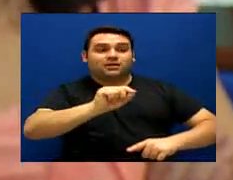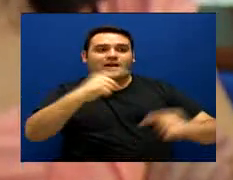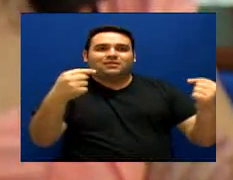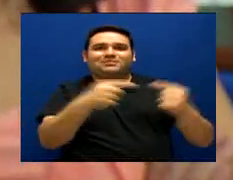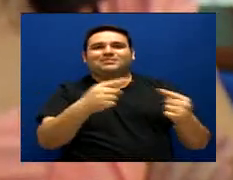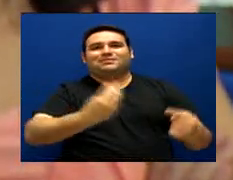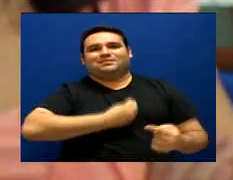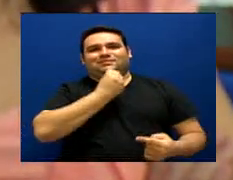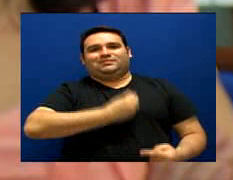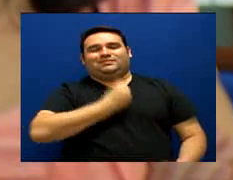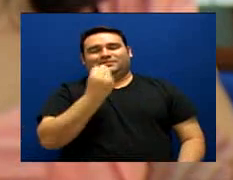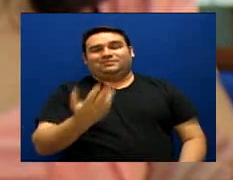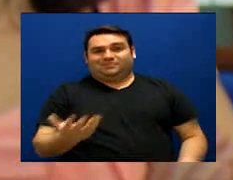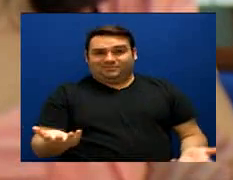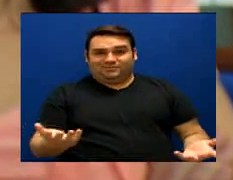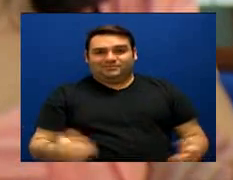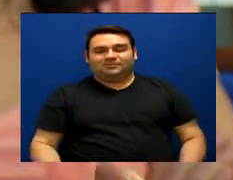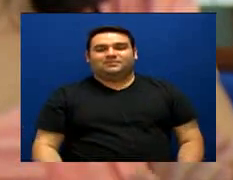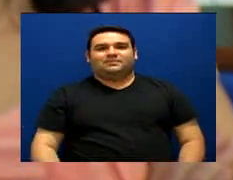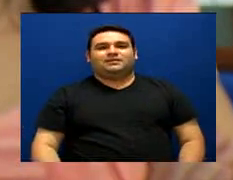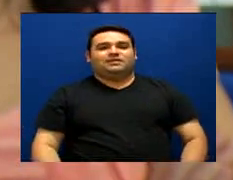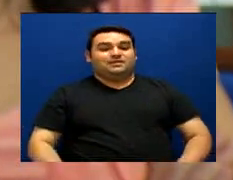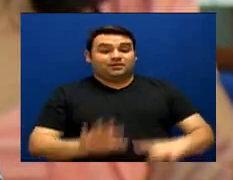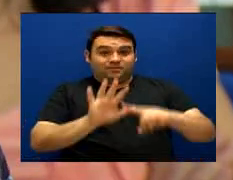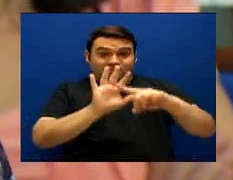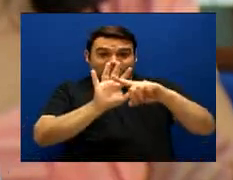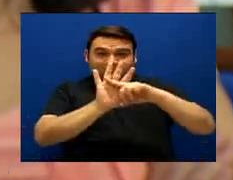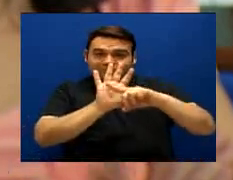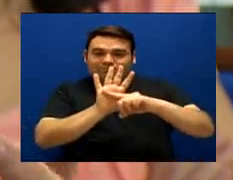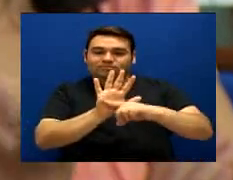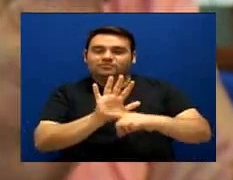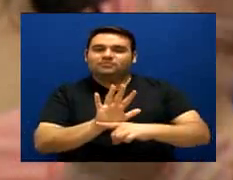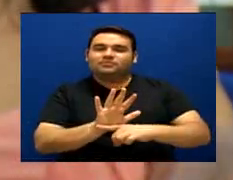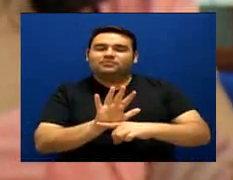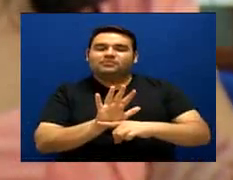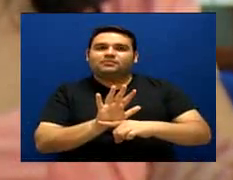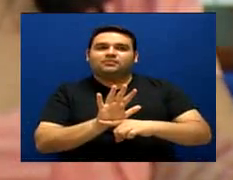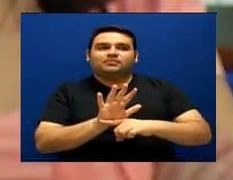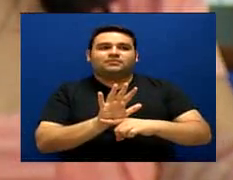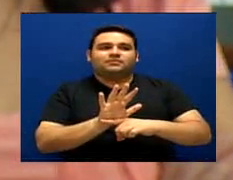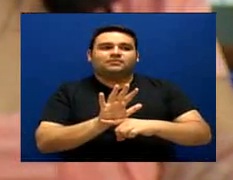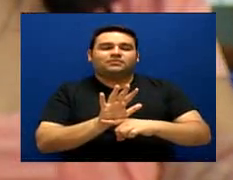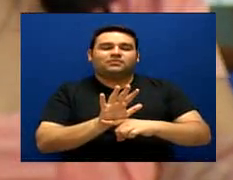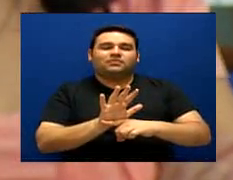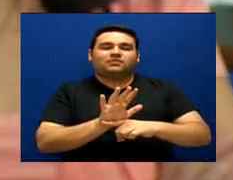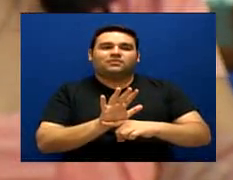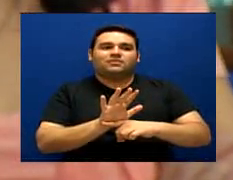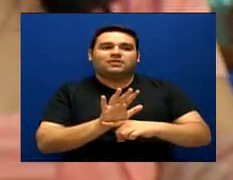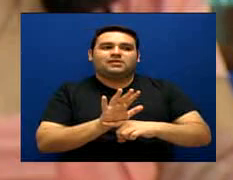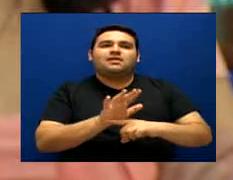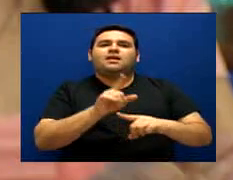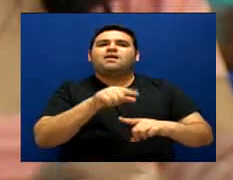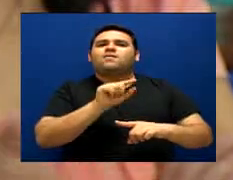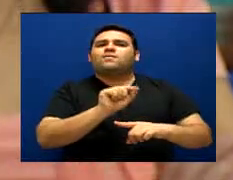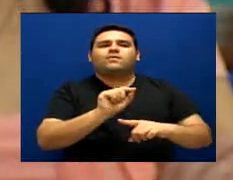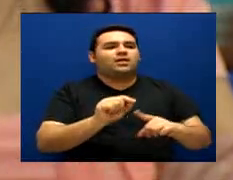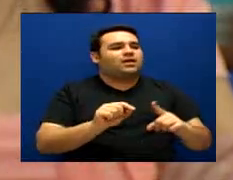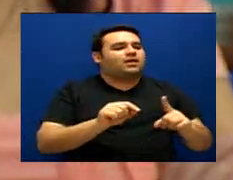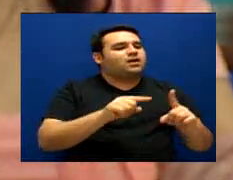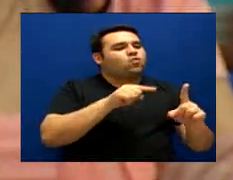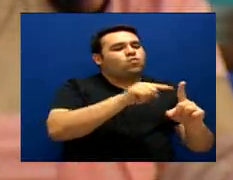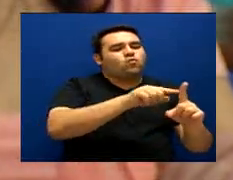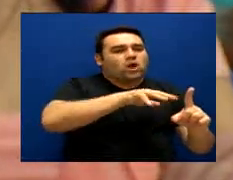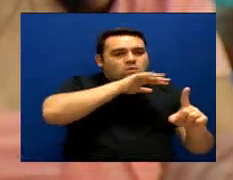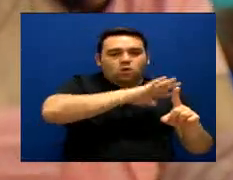vida, né? É o direito que não são apenas para um tipo